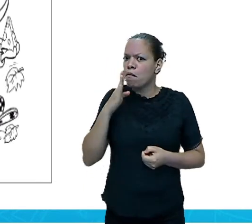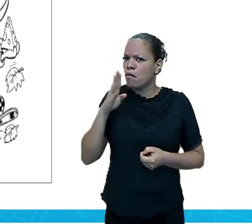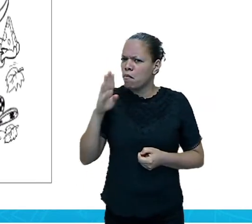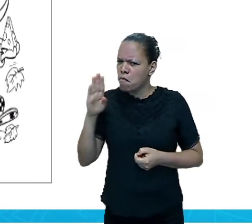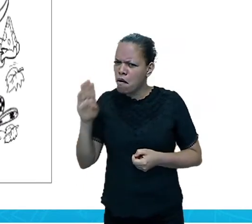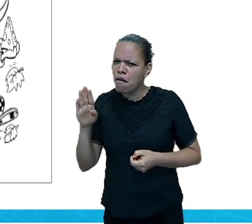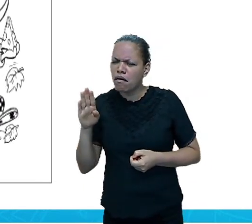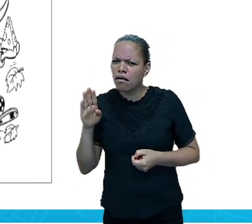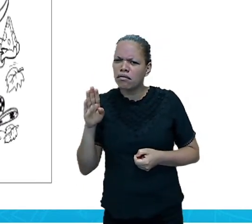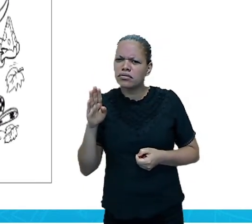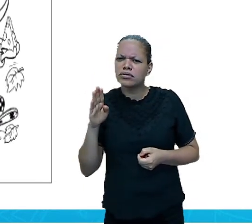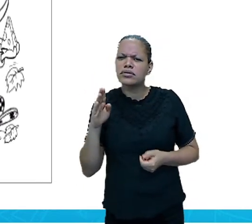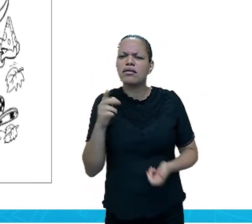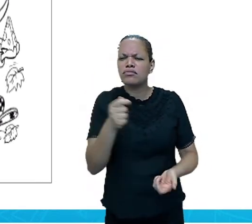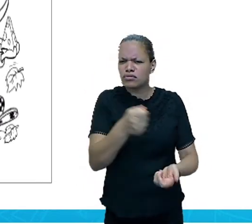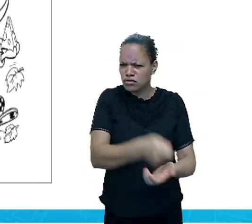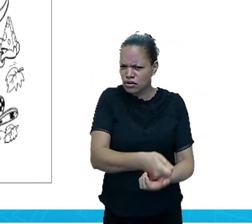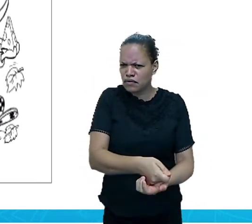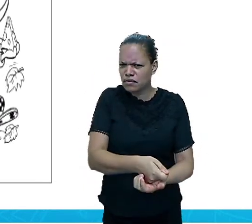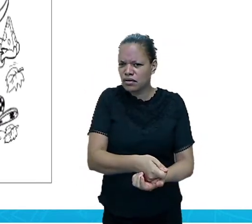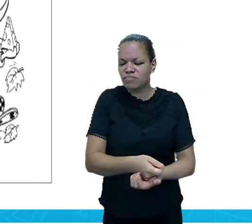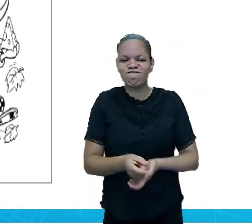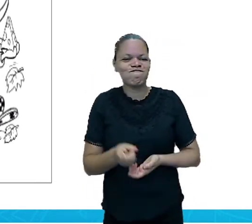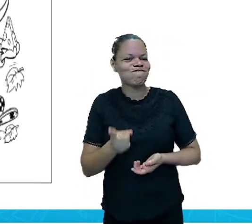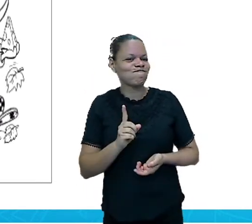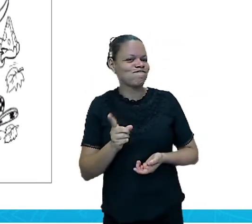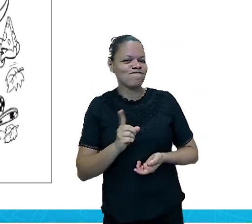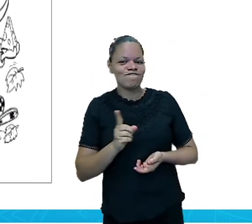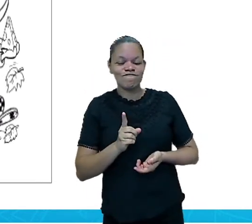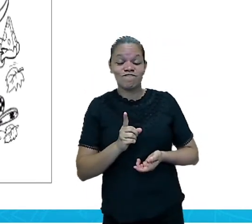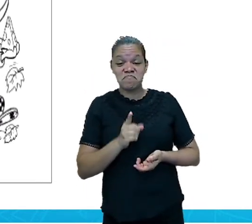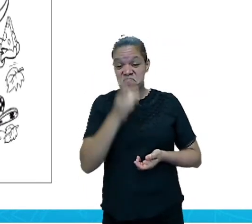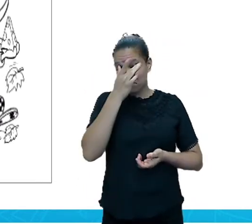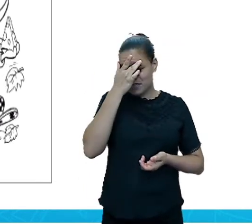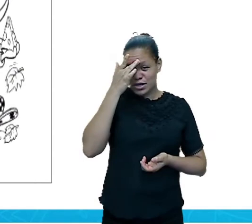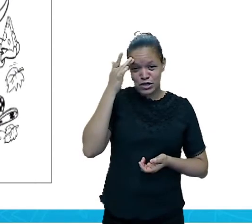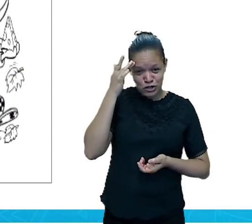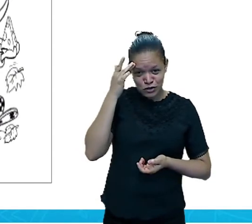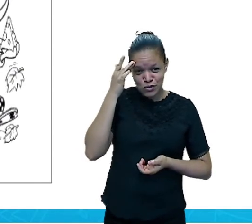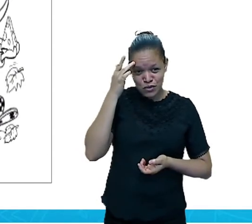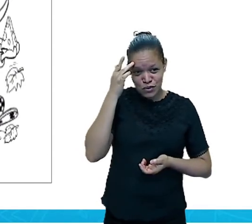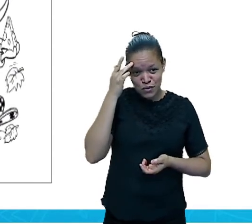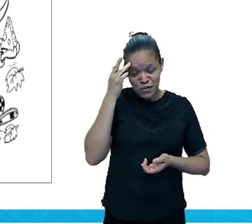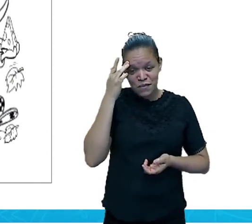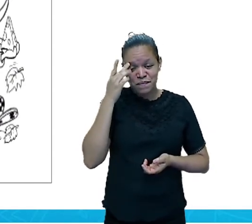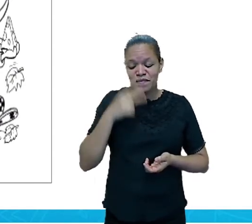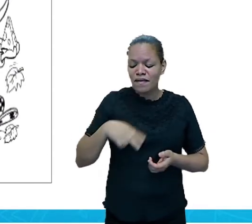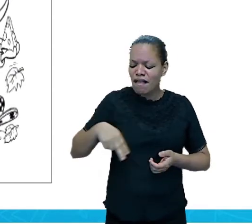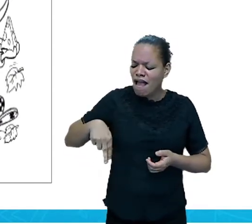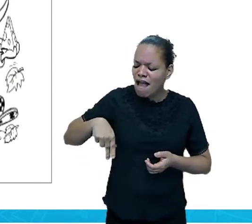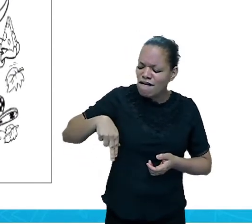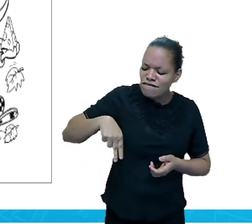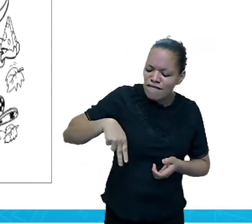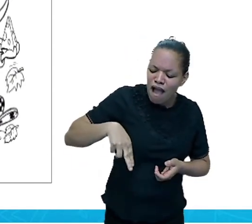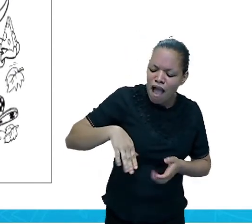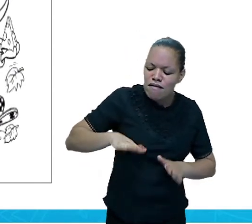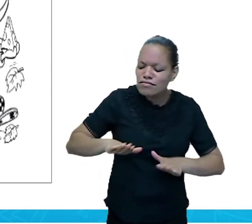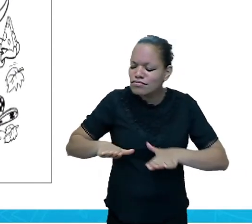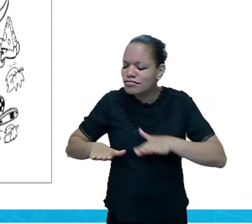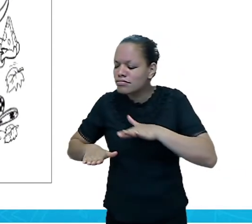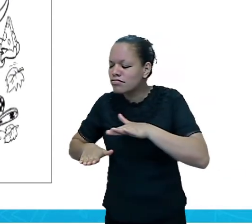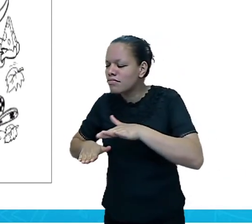se vai longe? Esse provérbio também não se encaixa. Se você marcou a letra B,